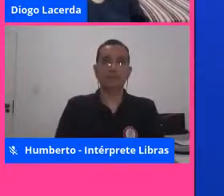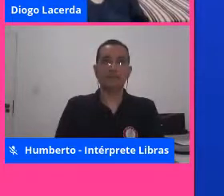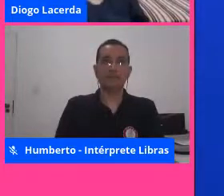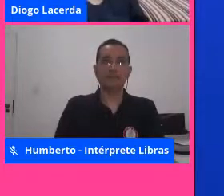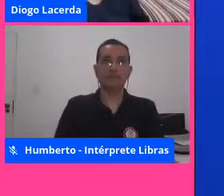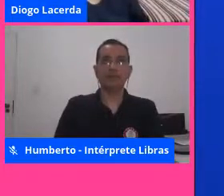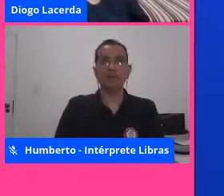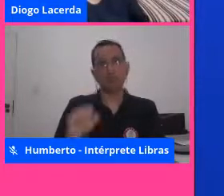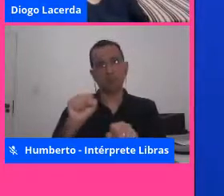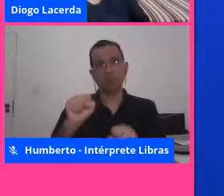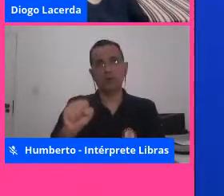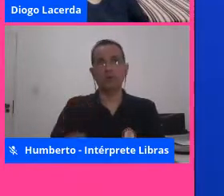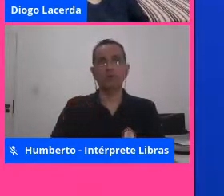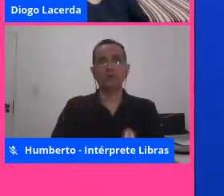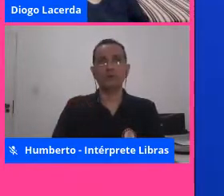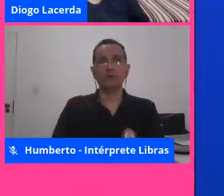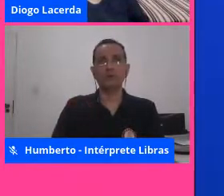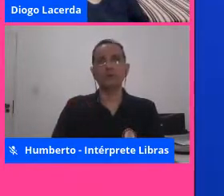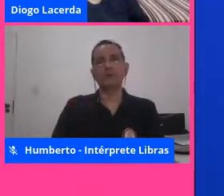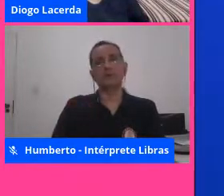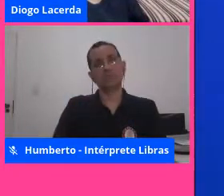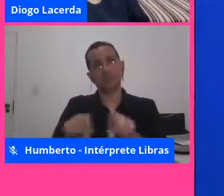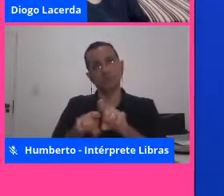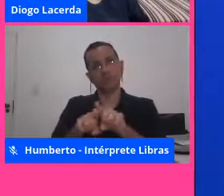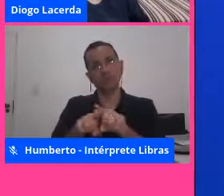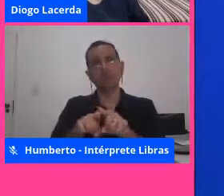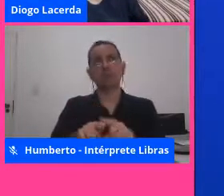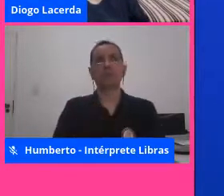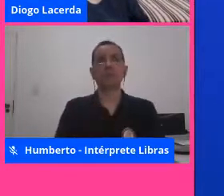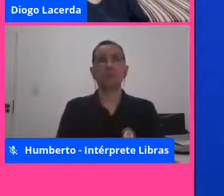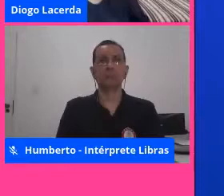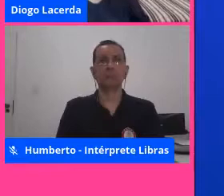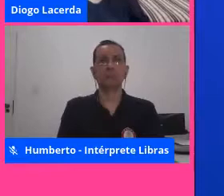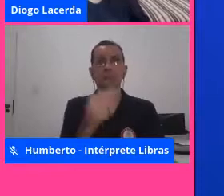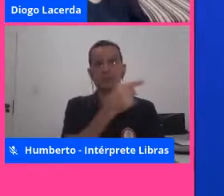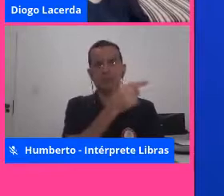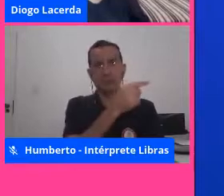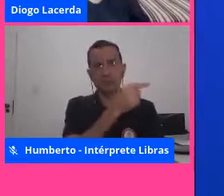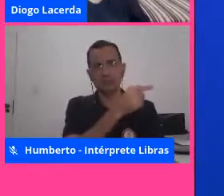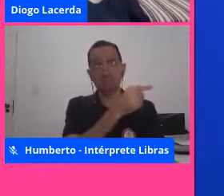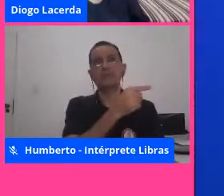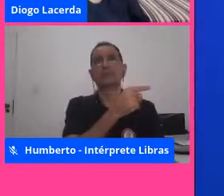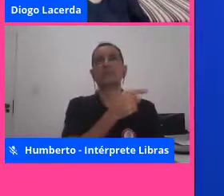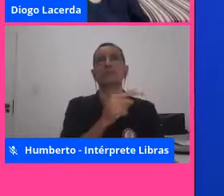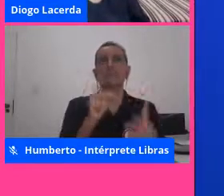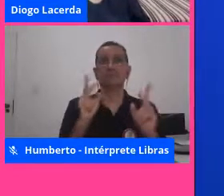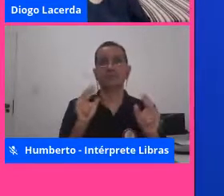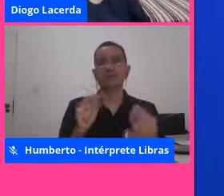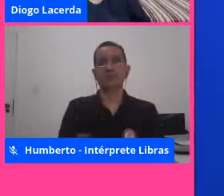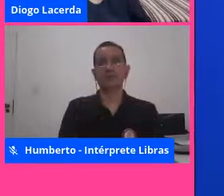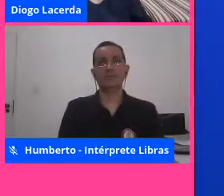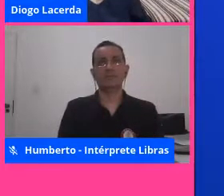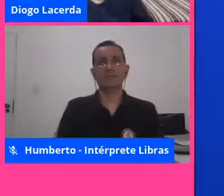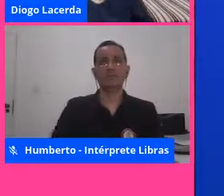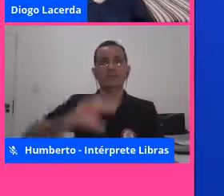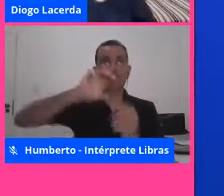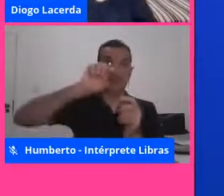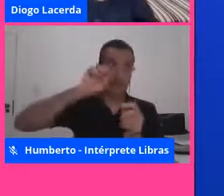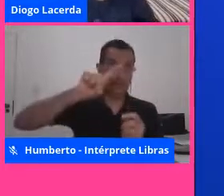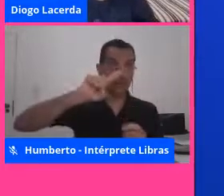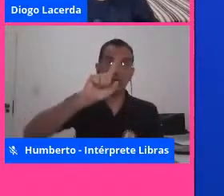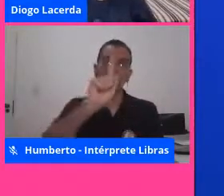essa peça aqui também nessa barra aqui de trabalho em girar. Você clica em girar,